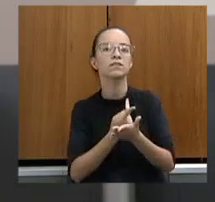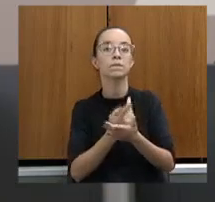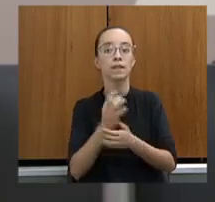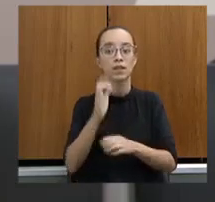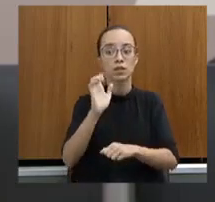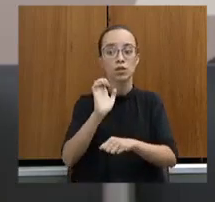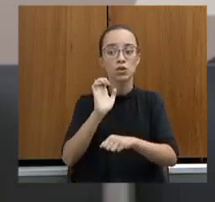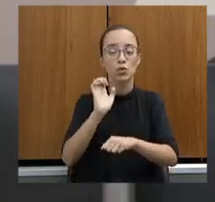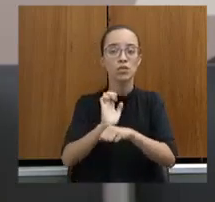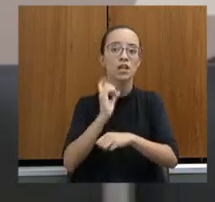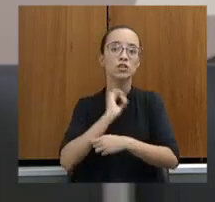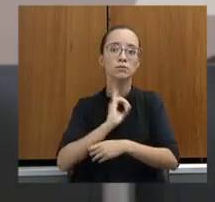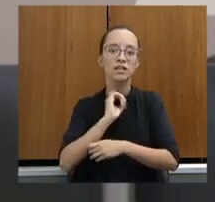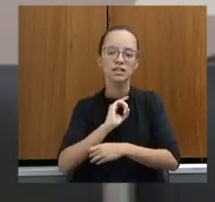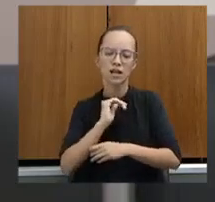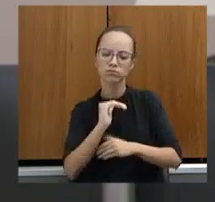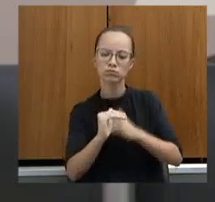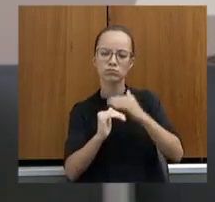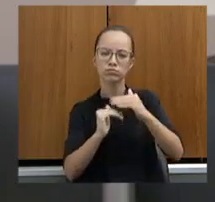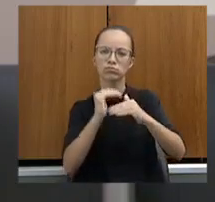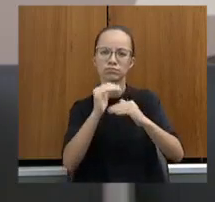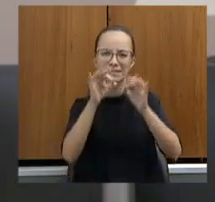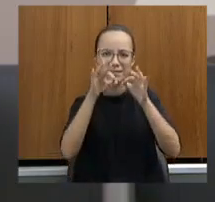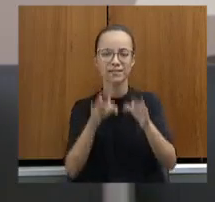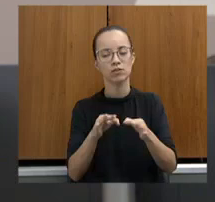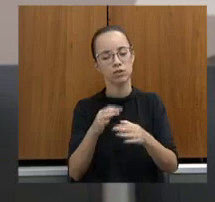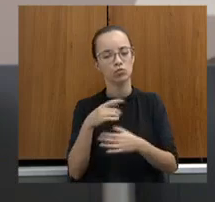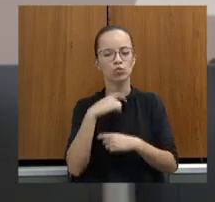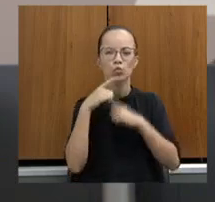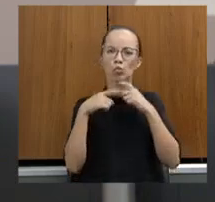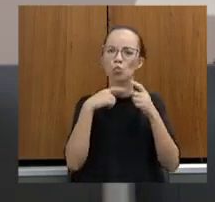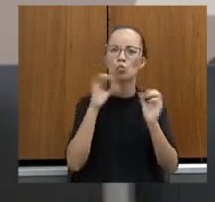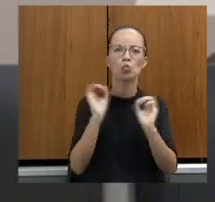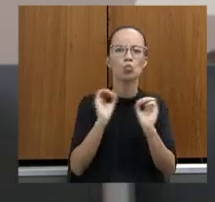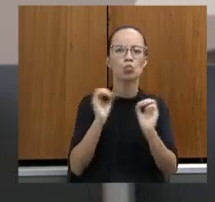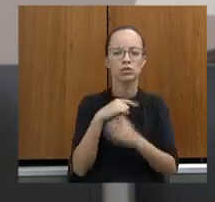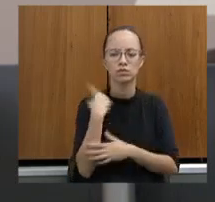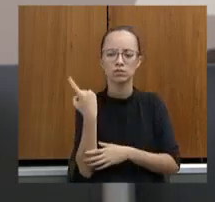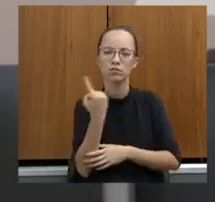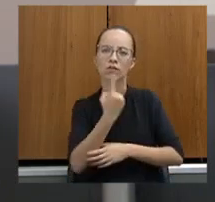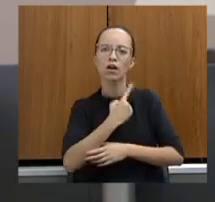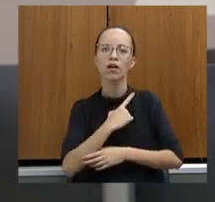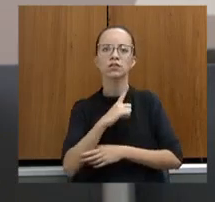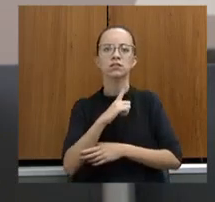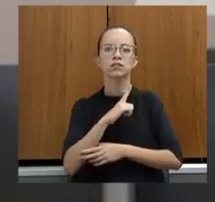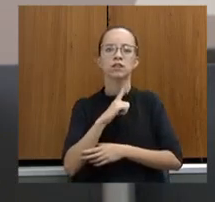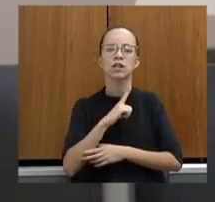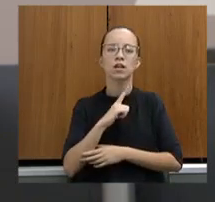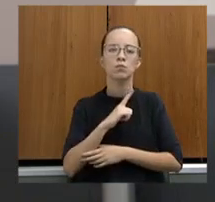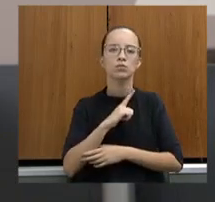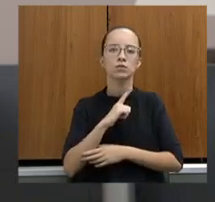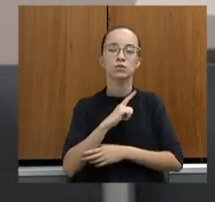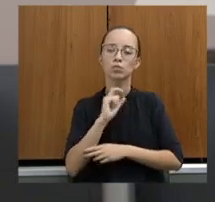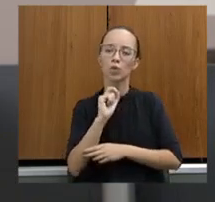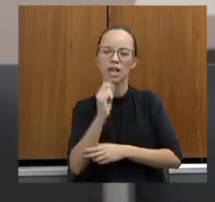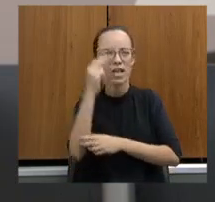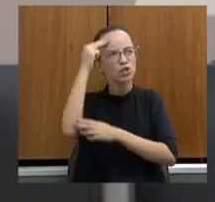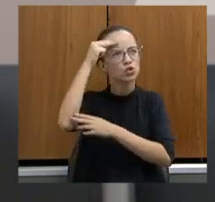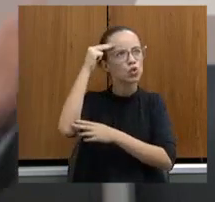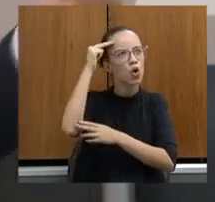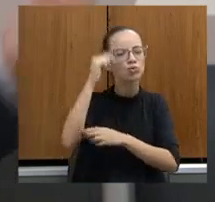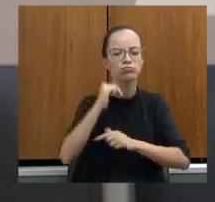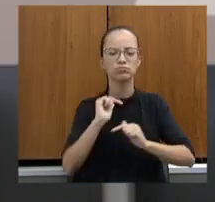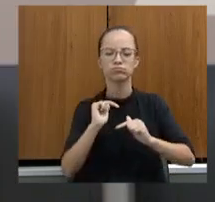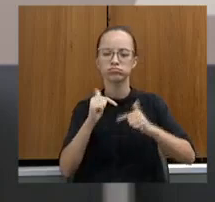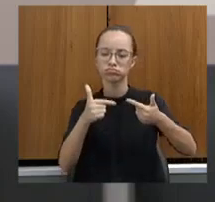o Estado está no caminho certo eu não tenho dúvida que isso nos possibilitará sim buscar novos novos sonhos e novas